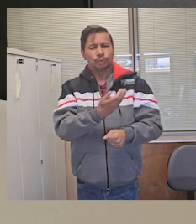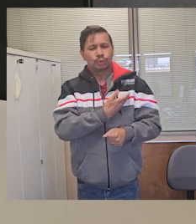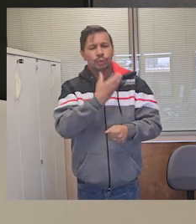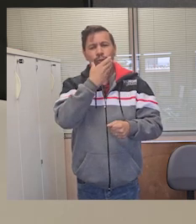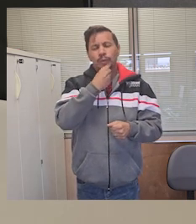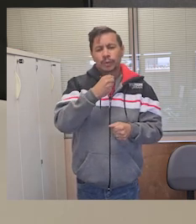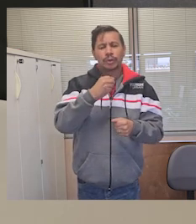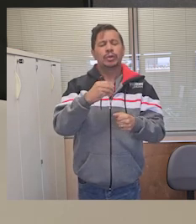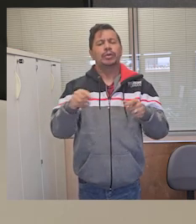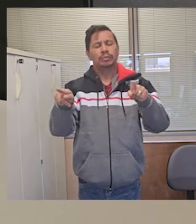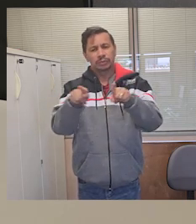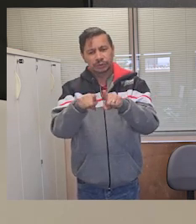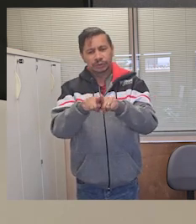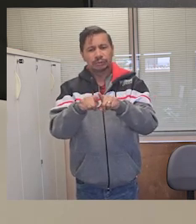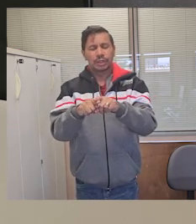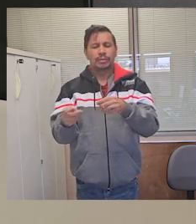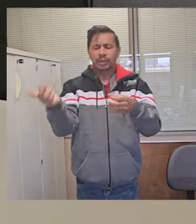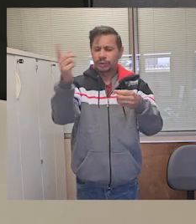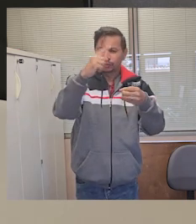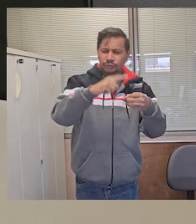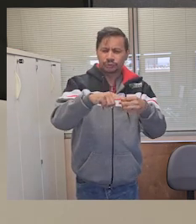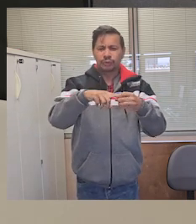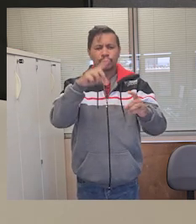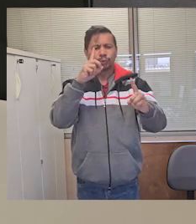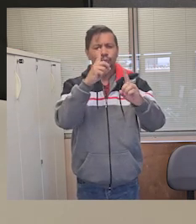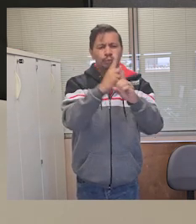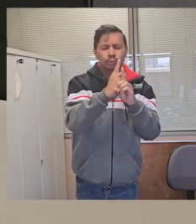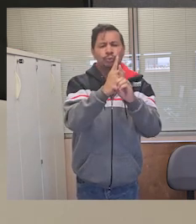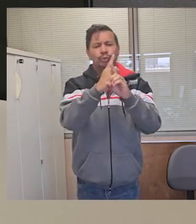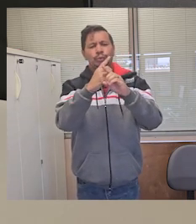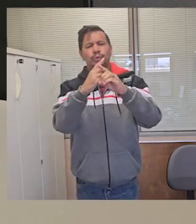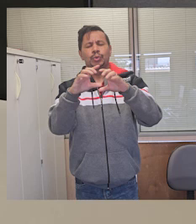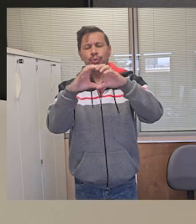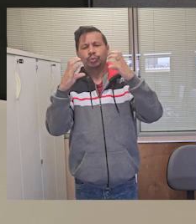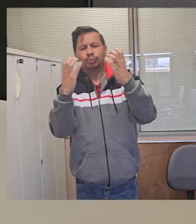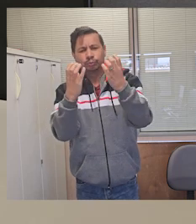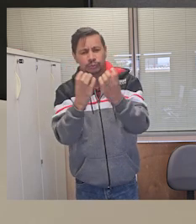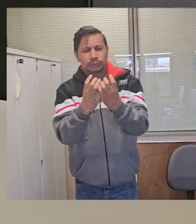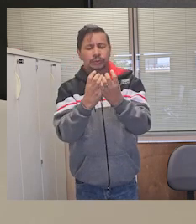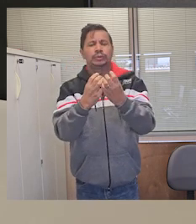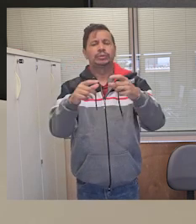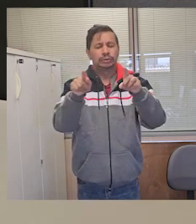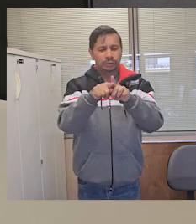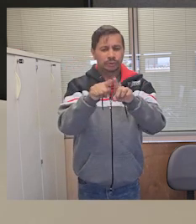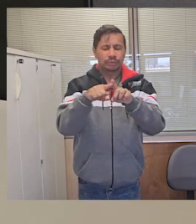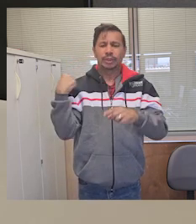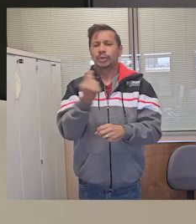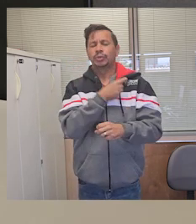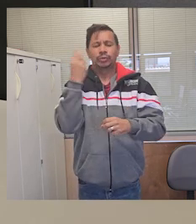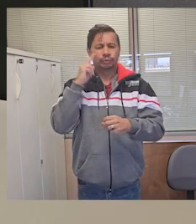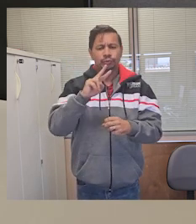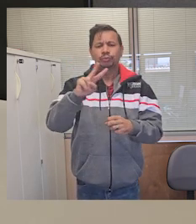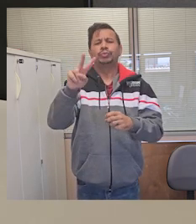companheiras para que compareçam nos encontros, nos seminários, nas assembleias, para que a gente